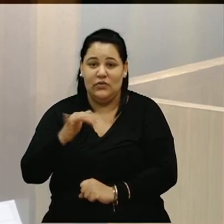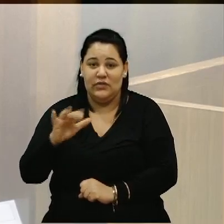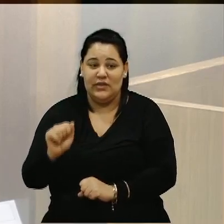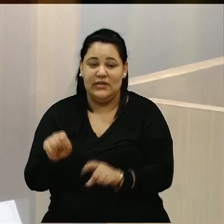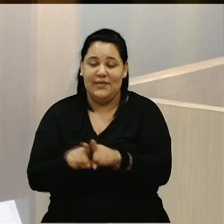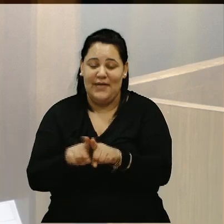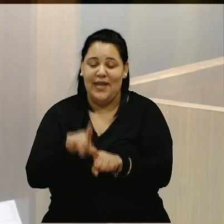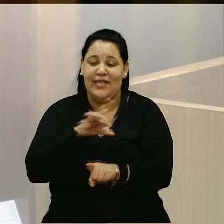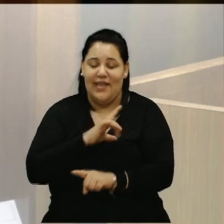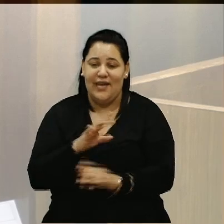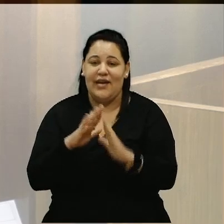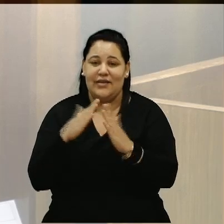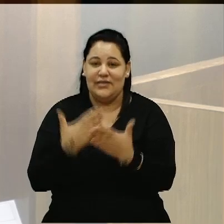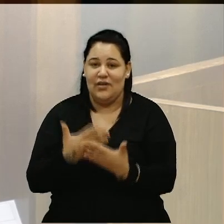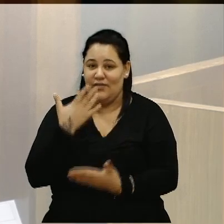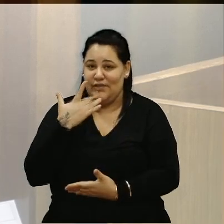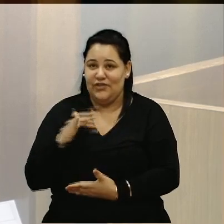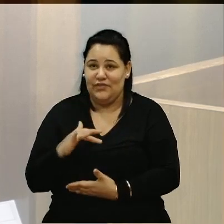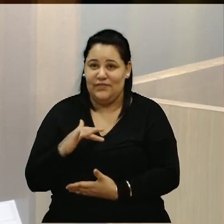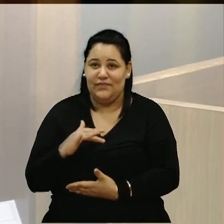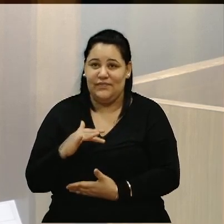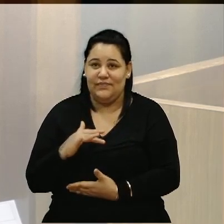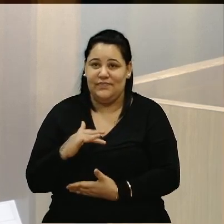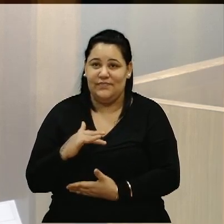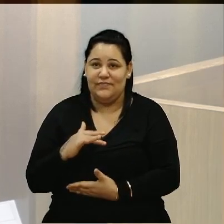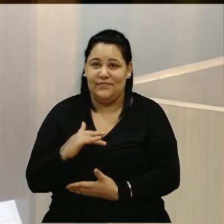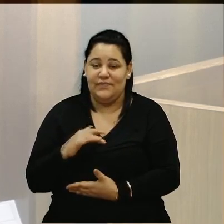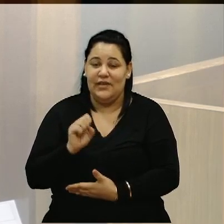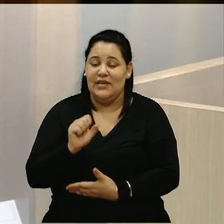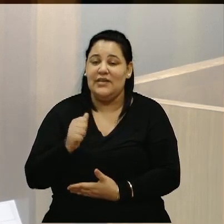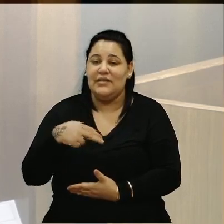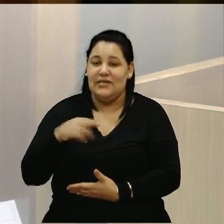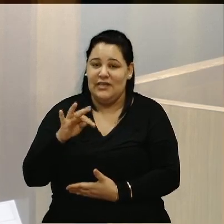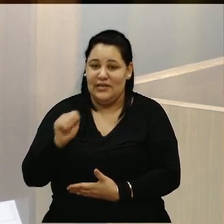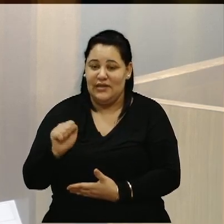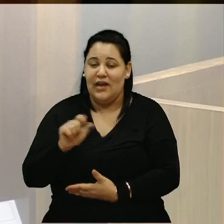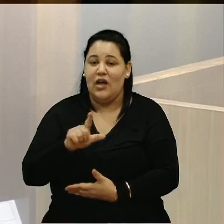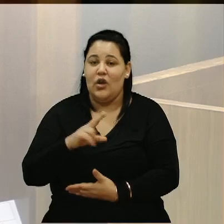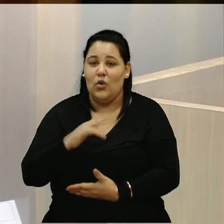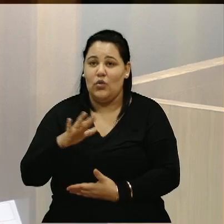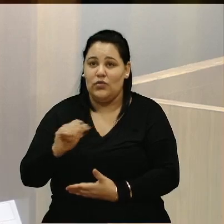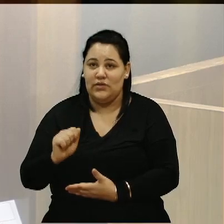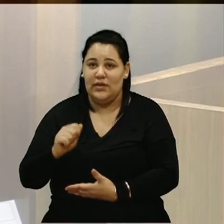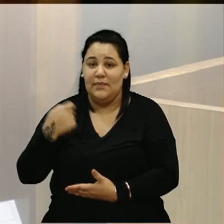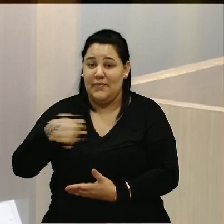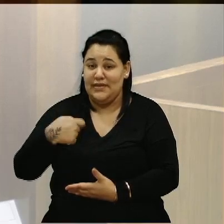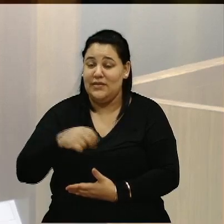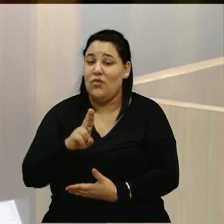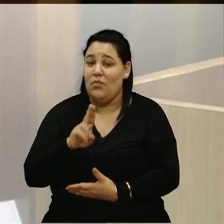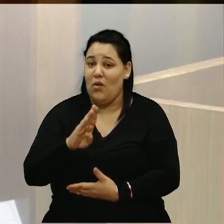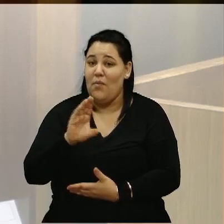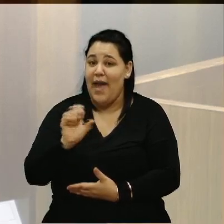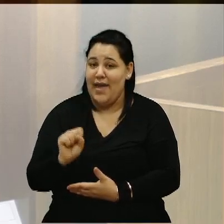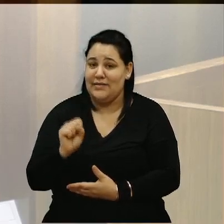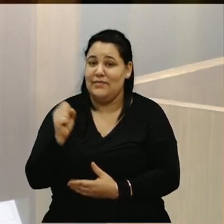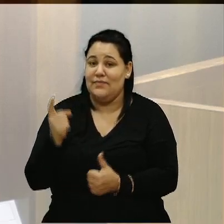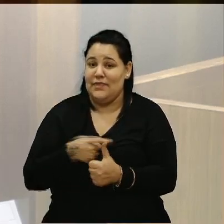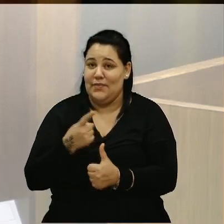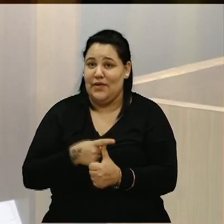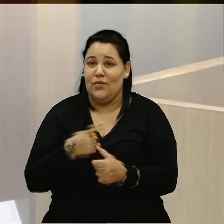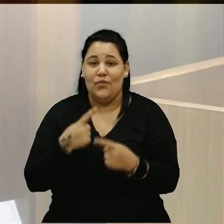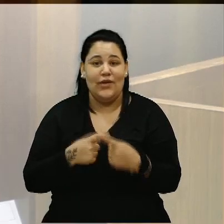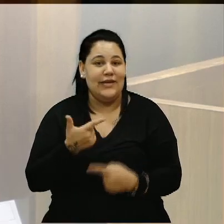infantil. Aliás, Santa Lúcia tem mais necessidade nesse momento aqui de uma UBS decente, porque infelizmente eles não